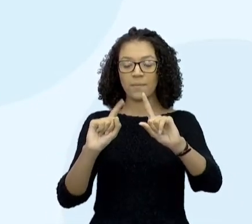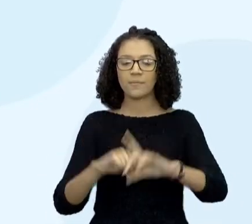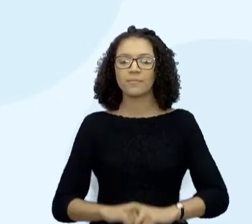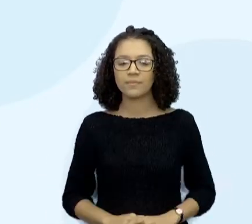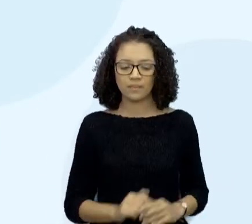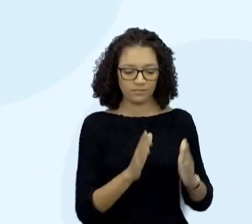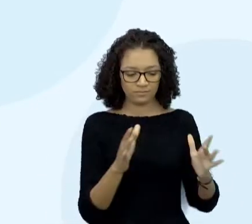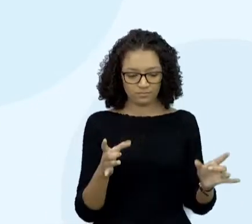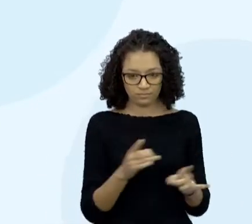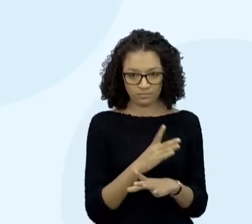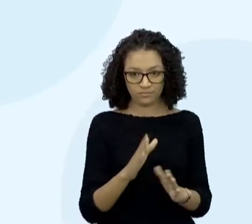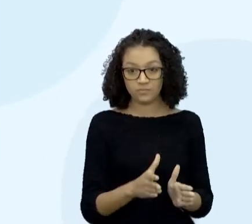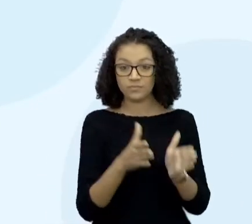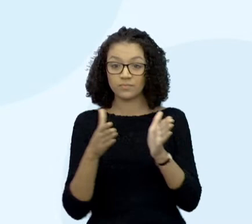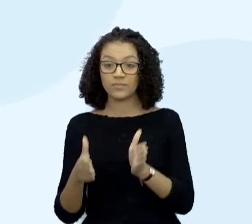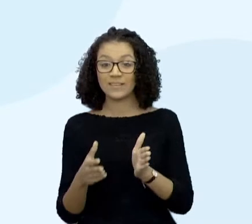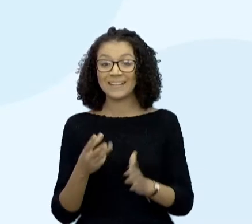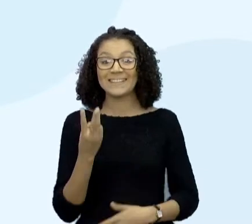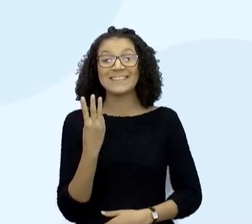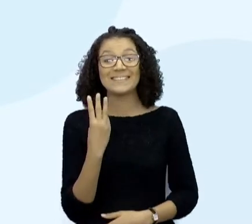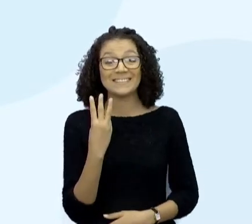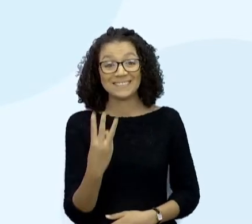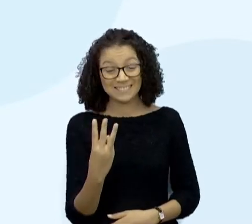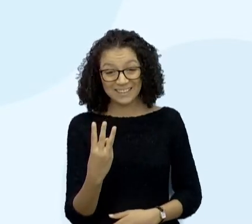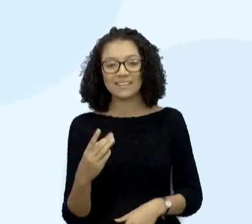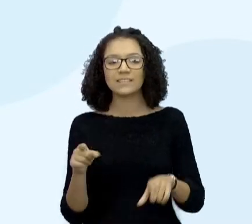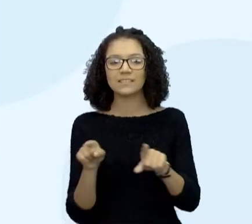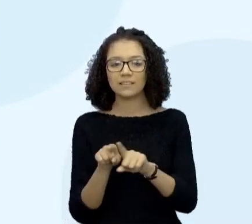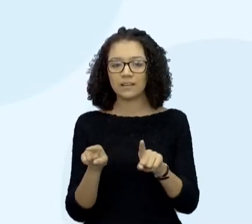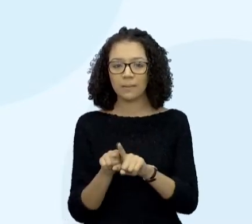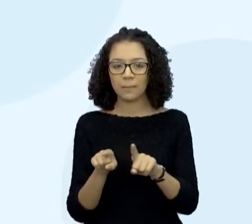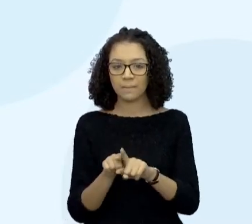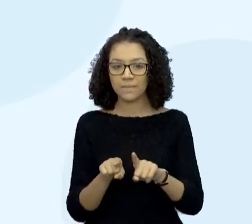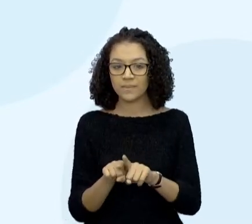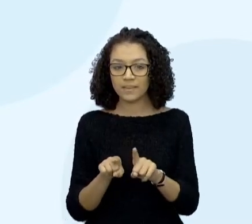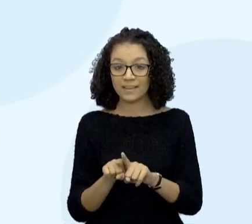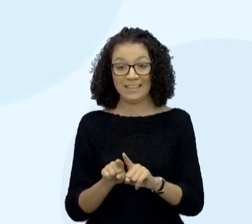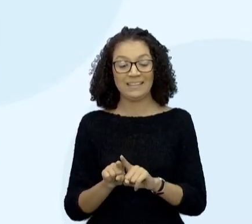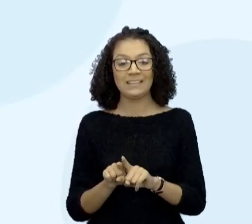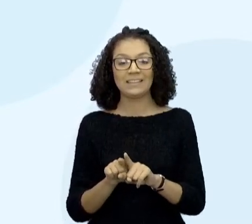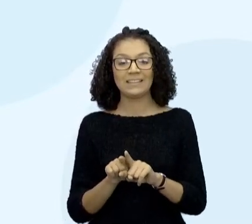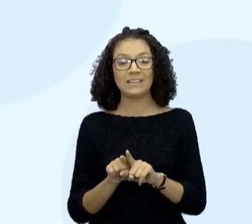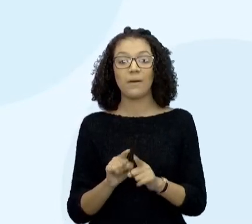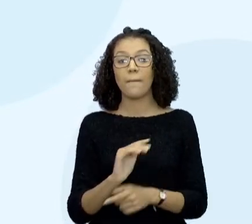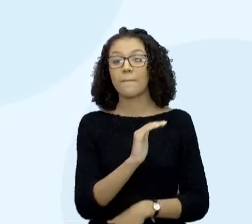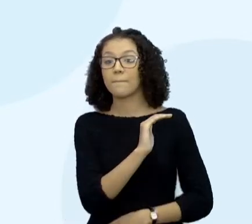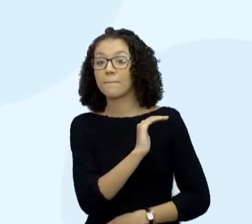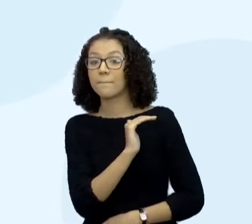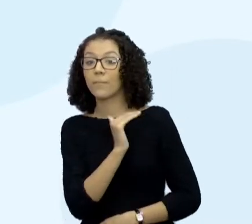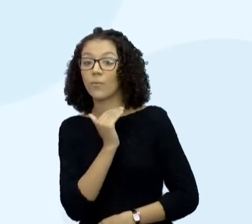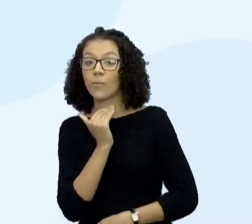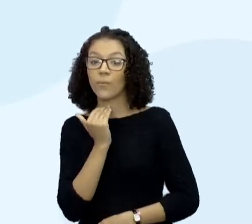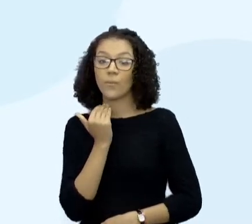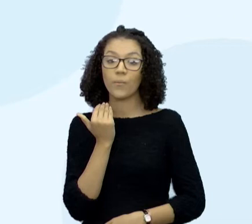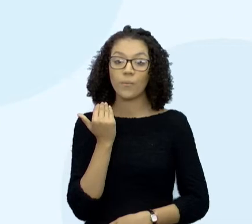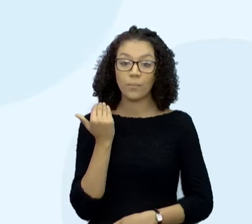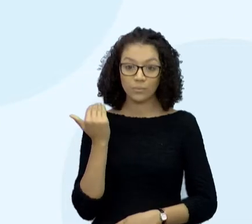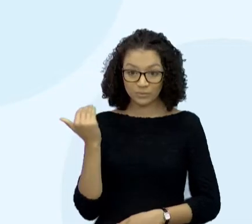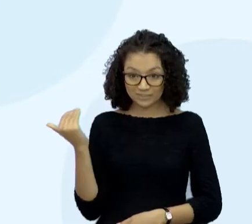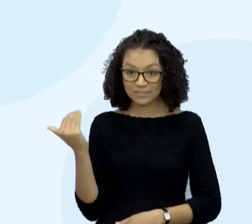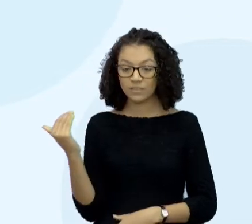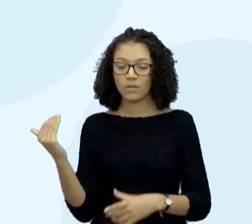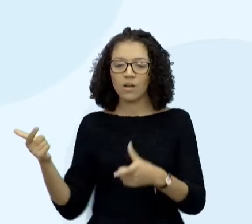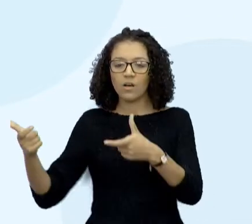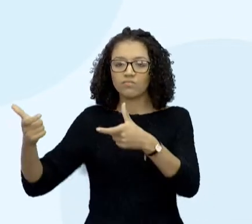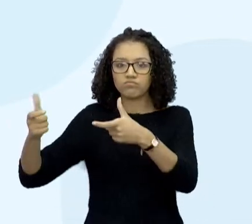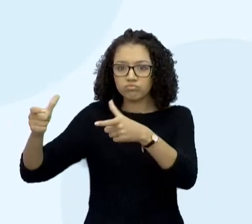temos novamente uma queda na taxa de natalidade, né, uma taxa de mortalidade no nível também em